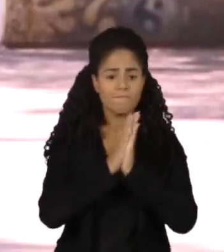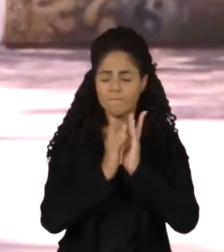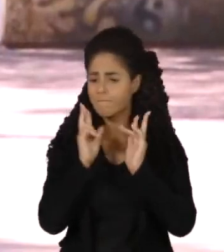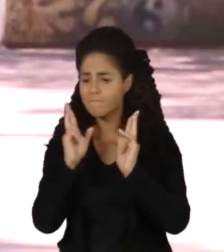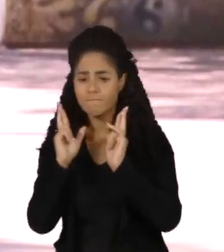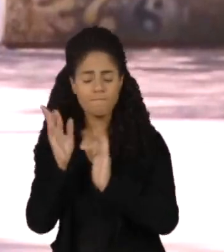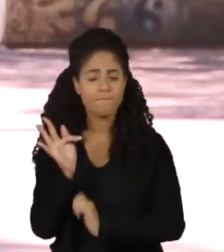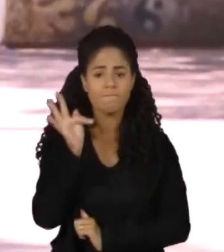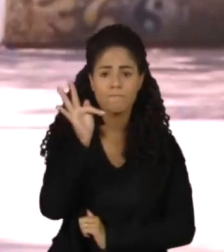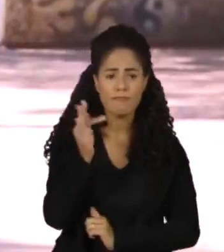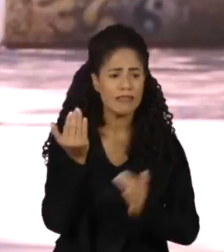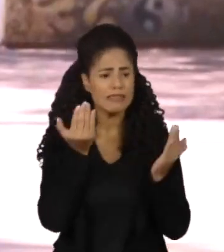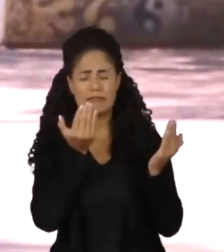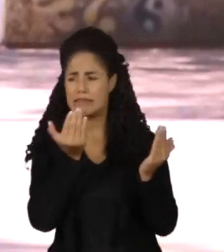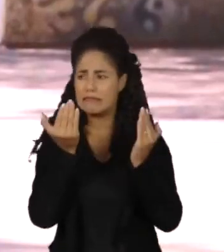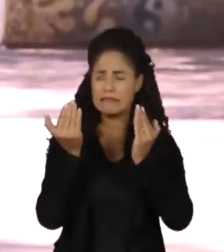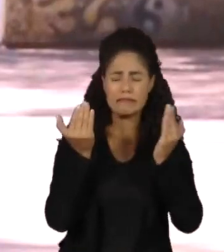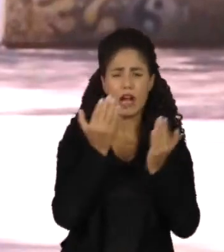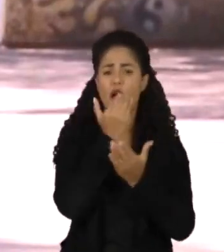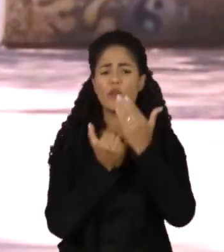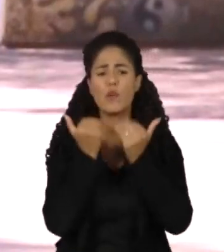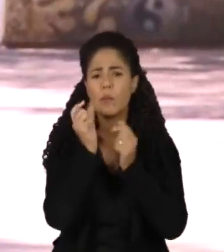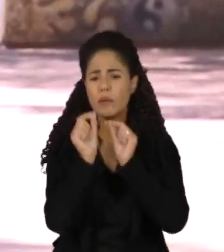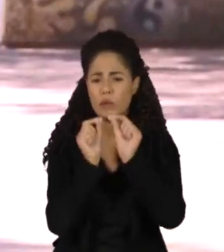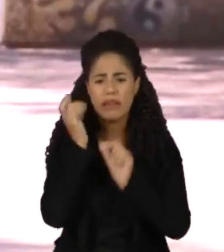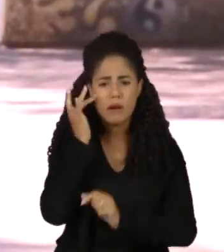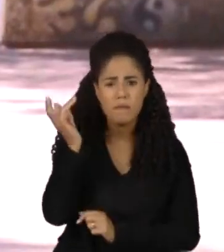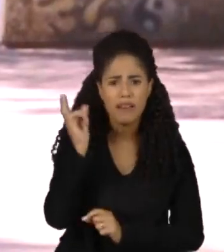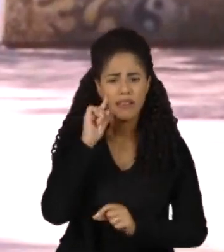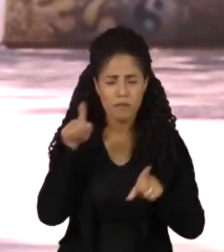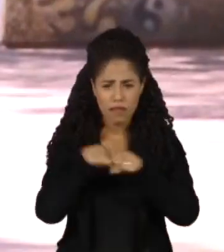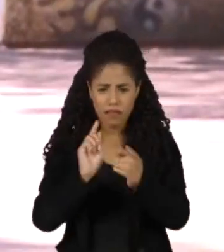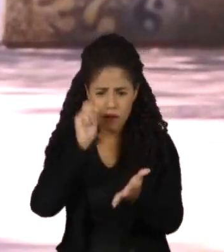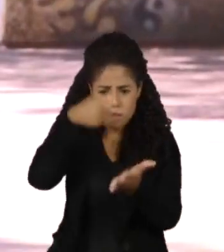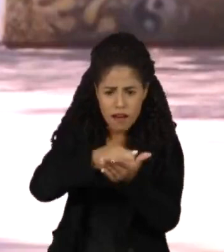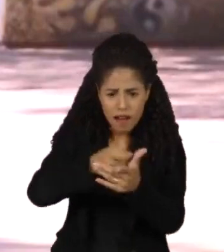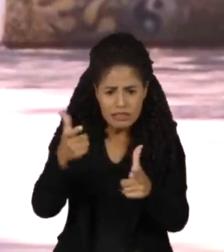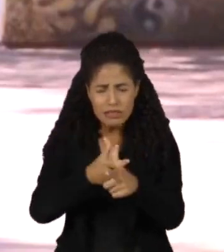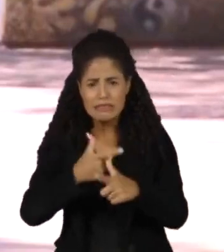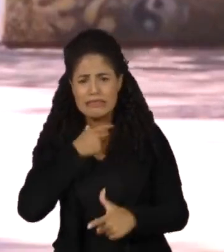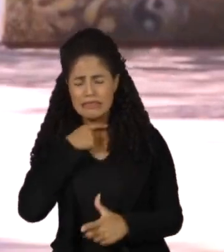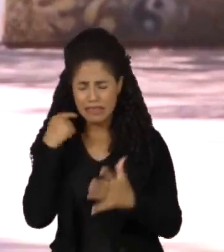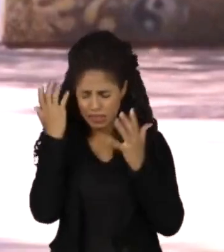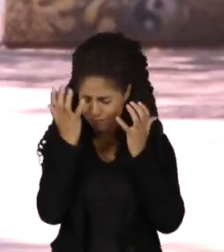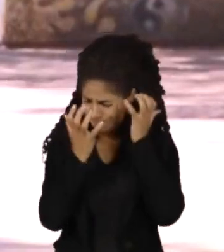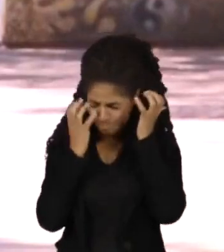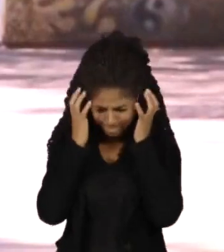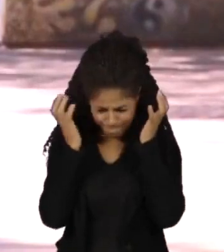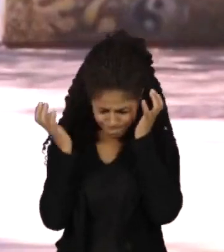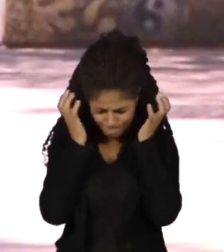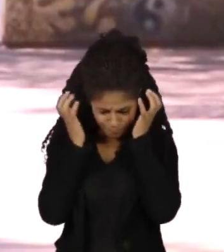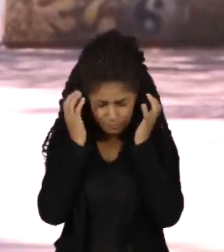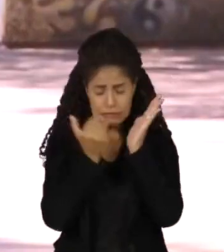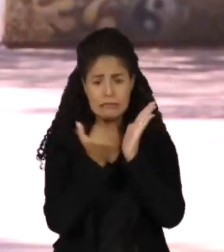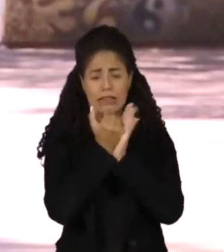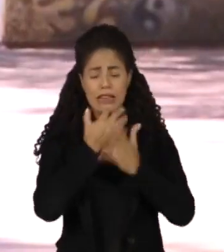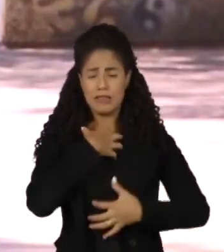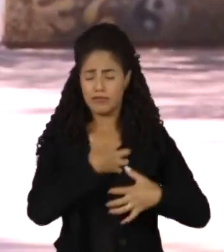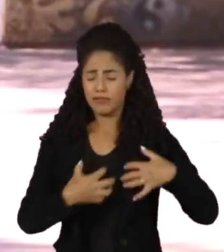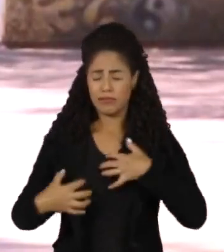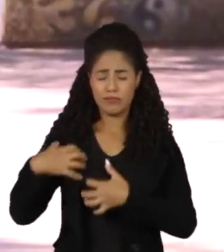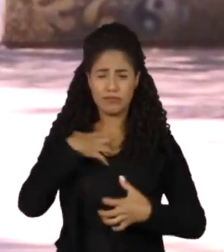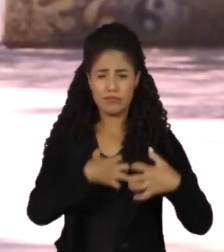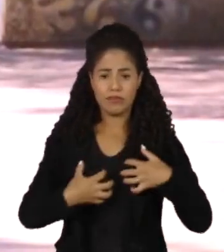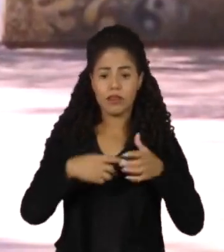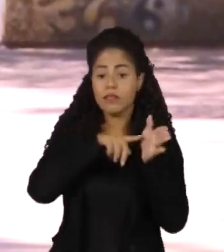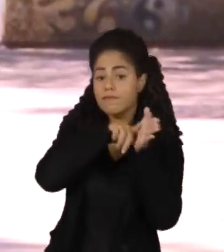a incerteza de comida no prato e boletos pagos no final do mês aumentam a angústia da população. Segundo a pesquisa, entre os